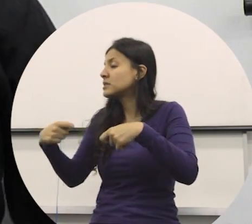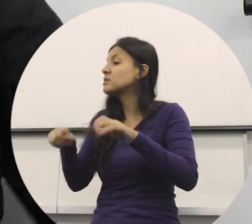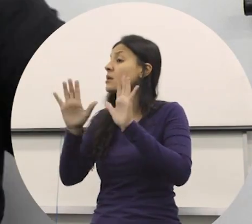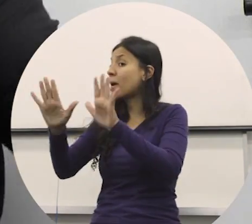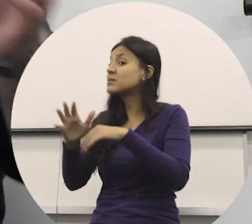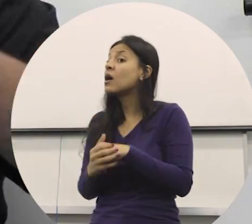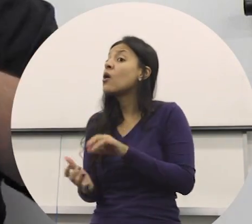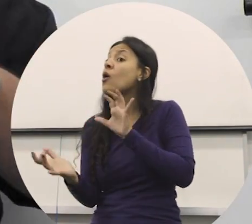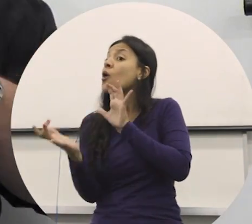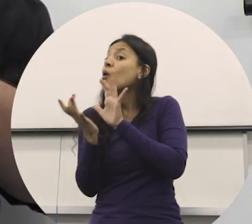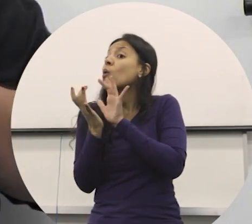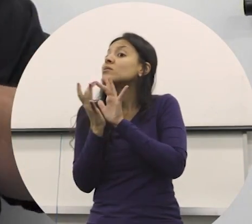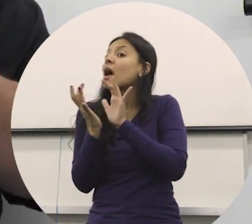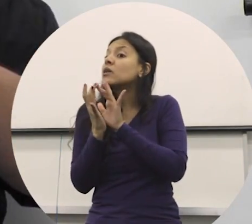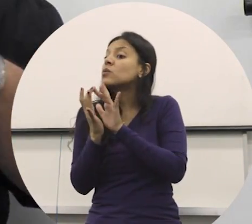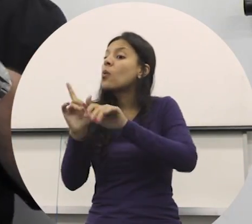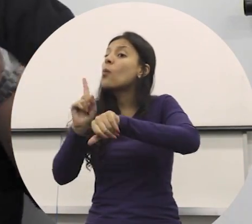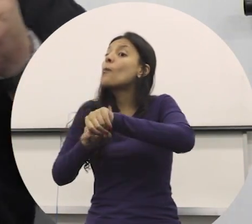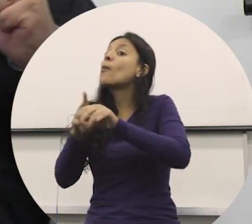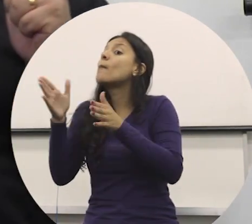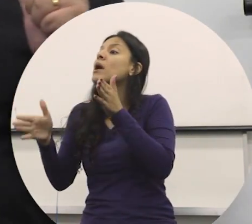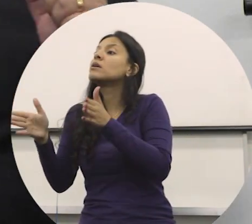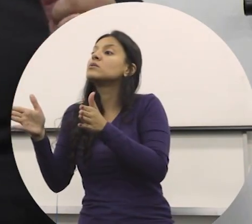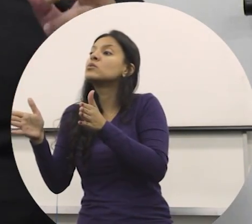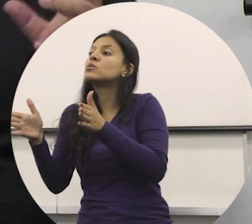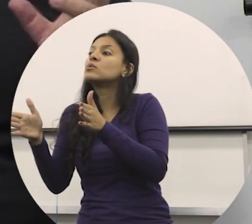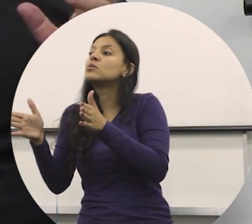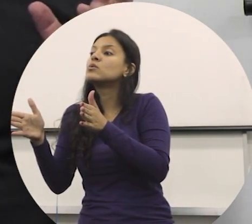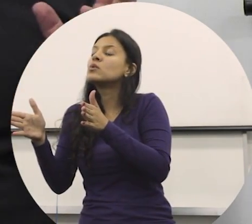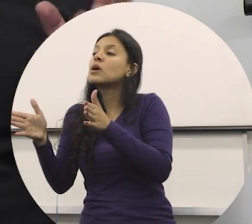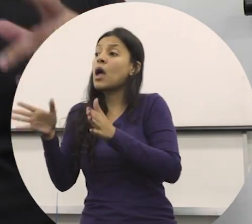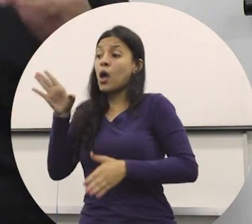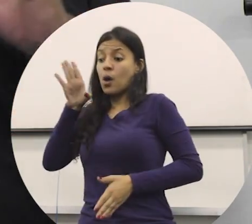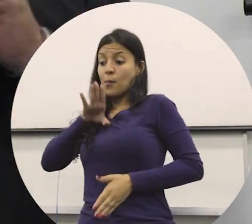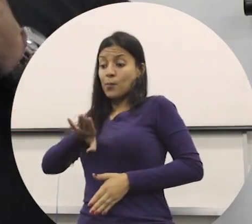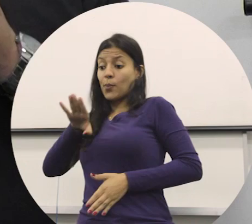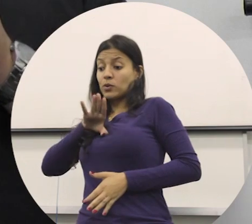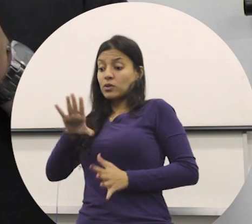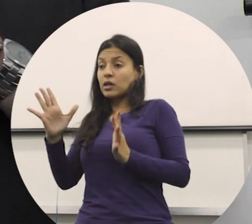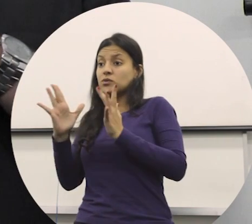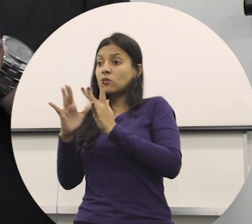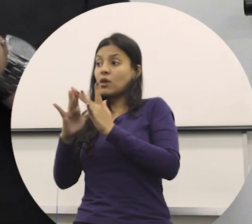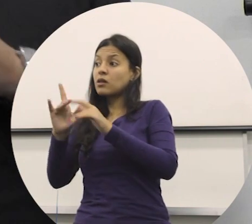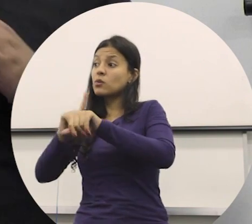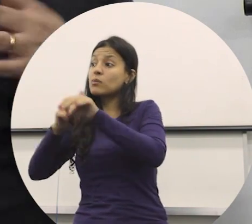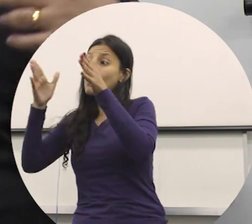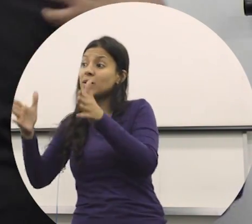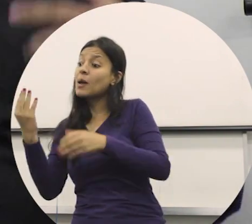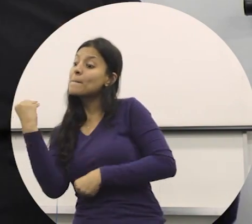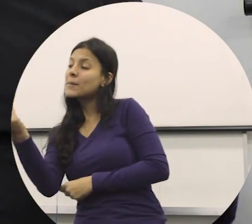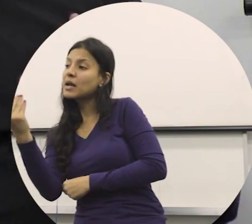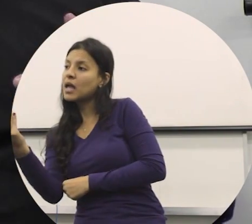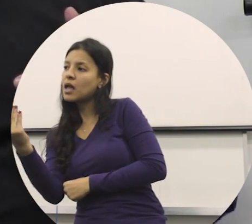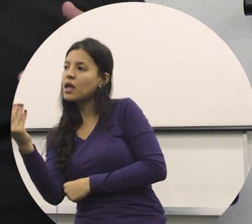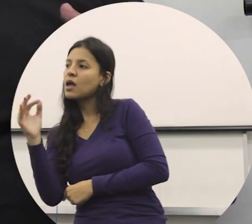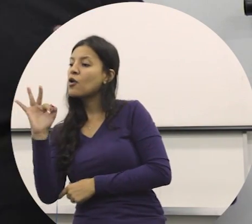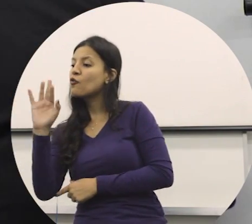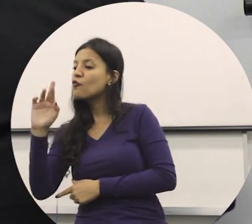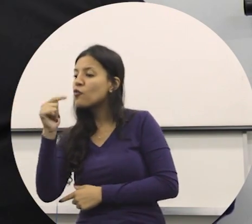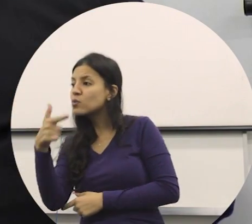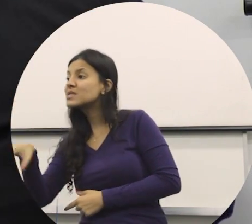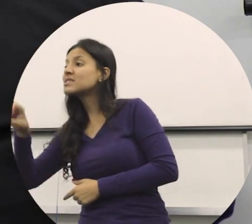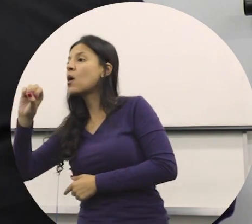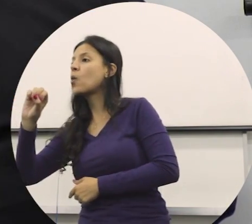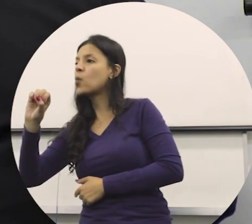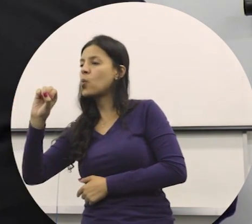esse contato vai acontecer? Quando que a língua portuguesa e para que ela vai ser usada? A questão da função